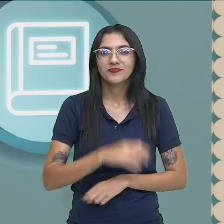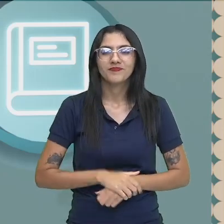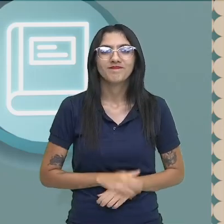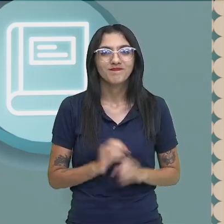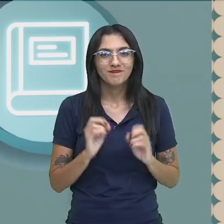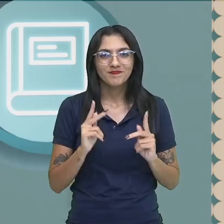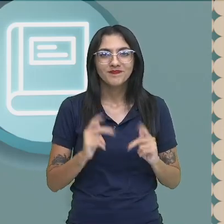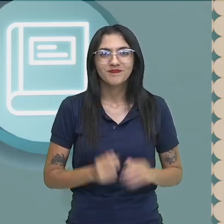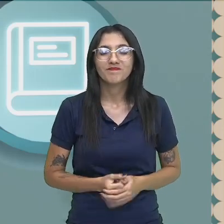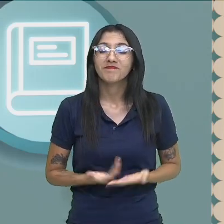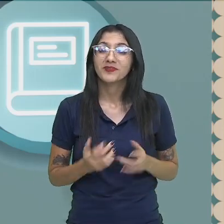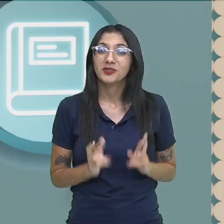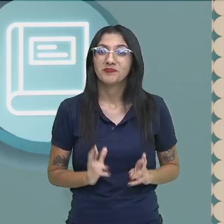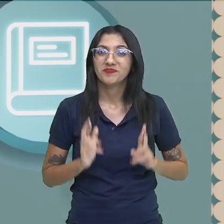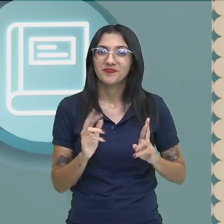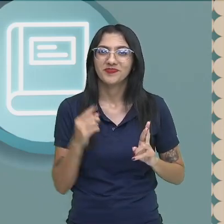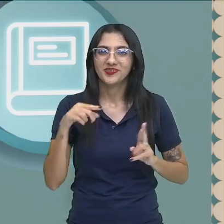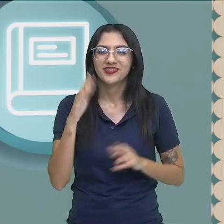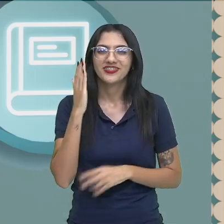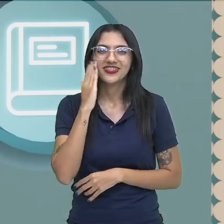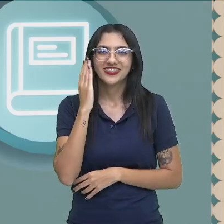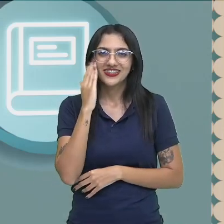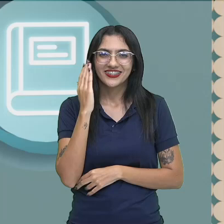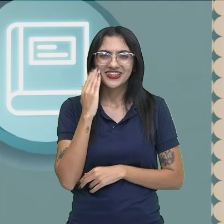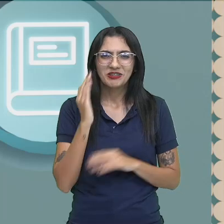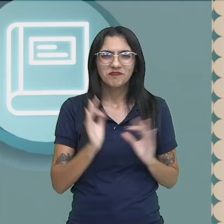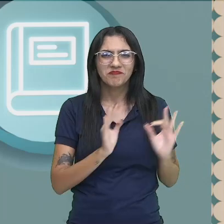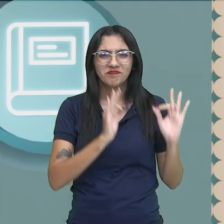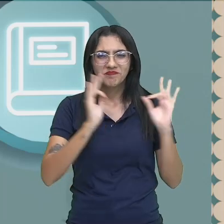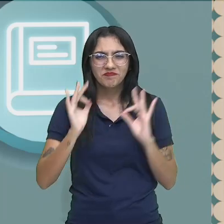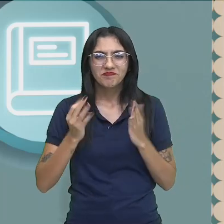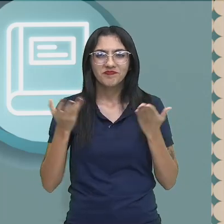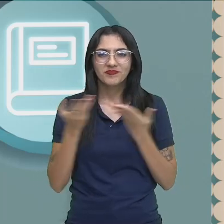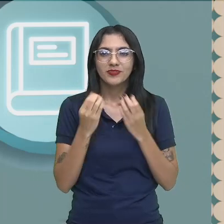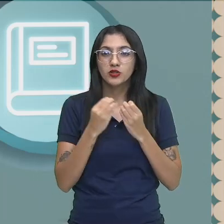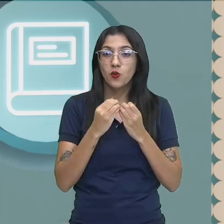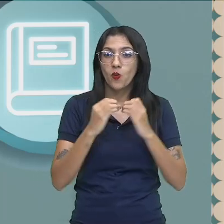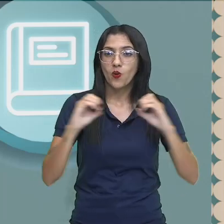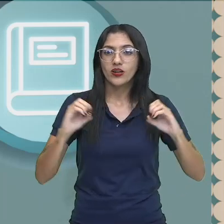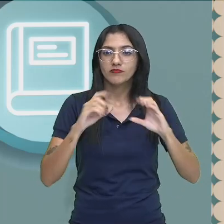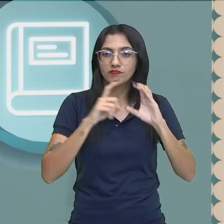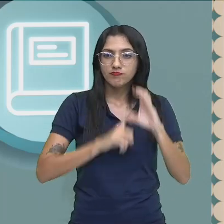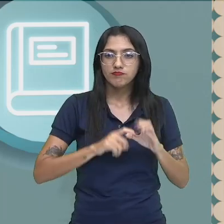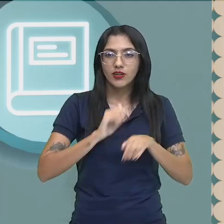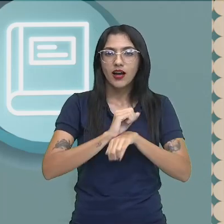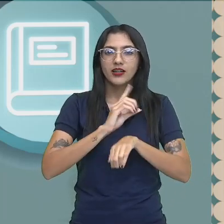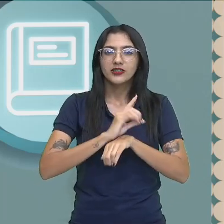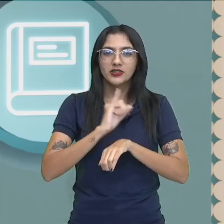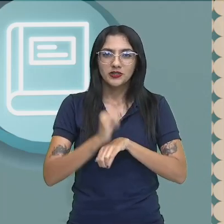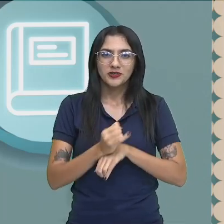ok? Espero que vocês tenham compreendido nessa aula sobre oração subordinada